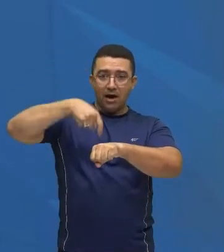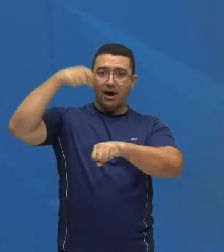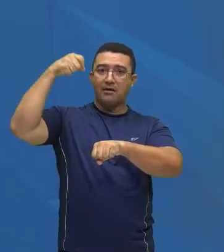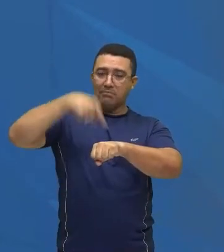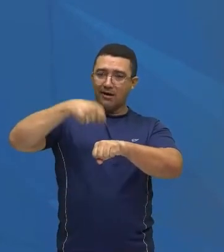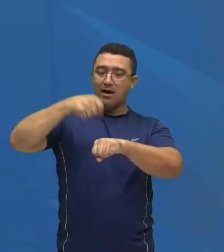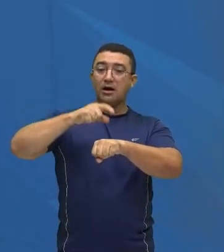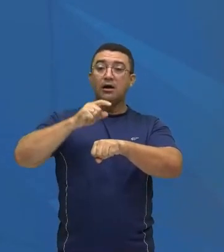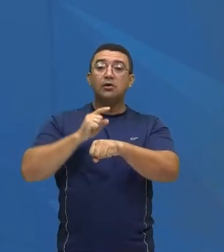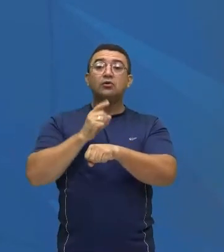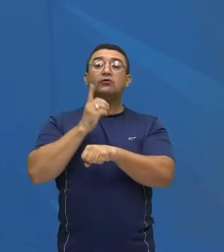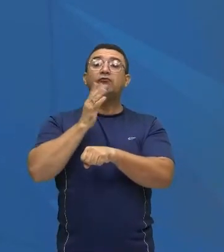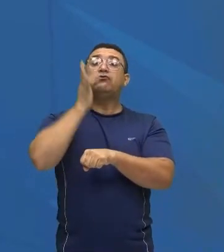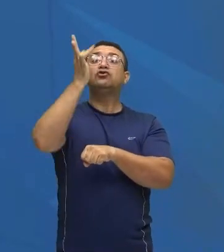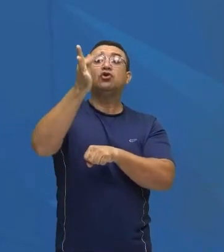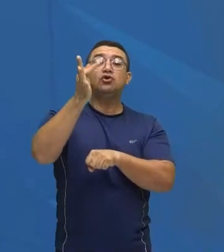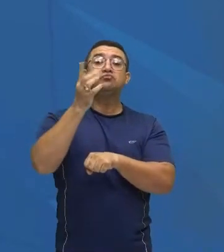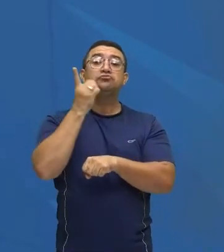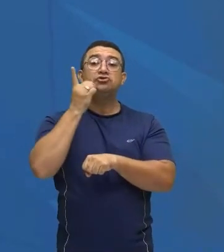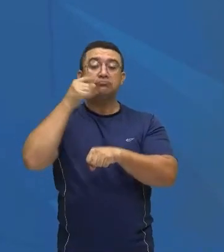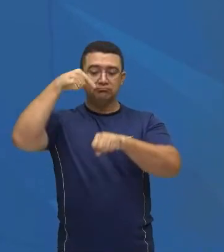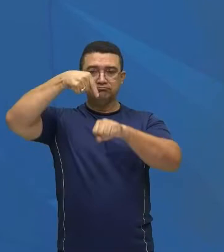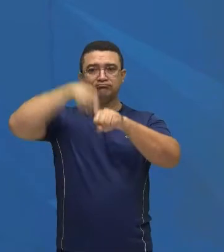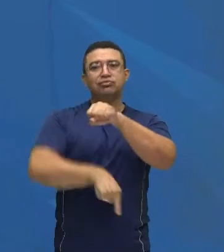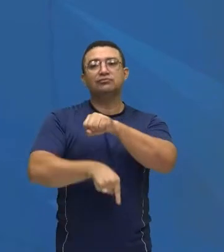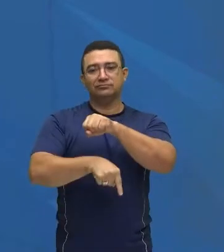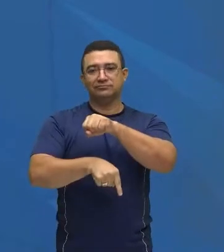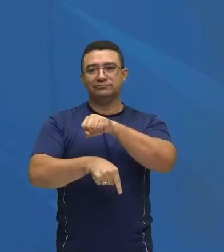da água, esteja ali causando